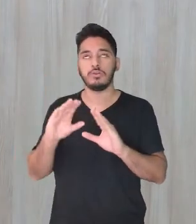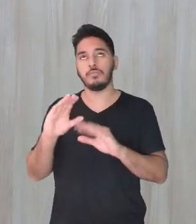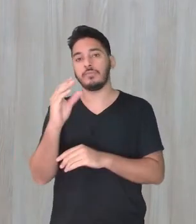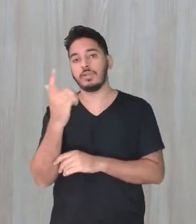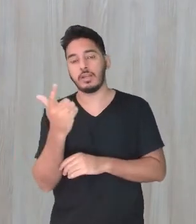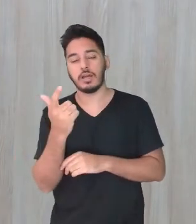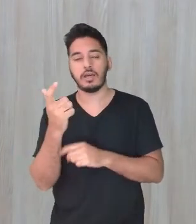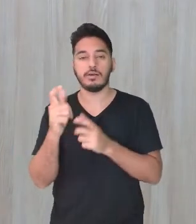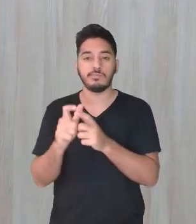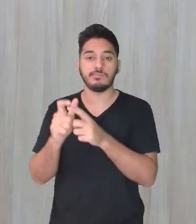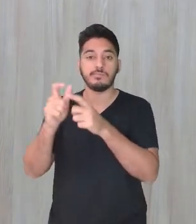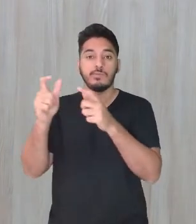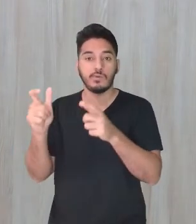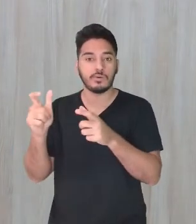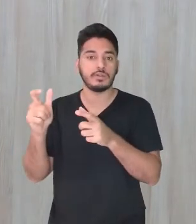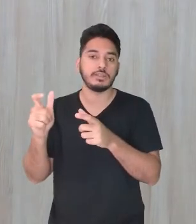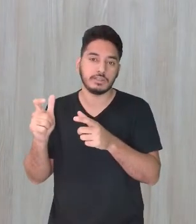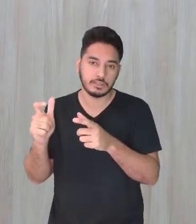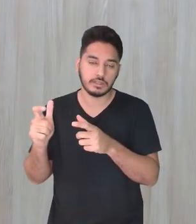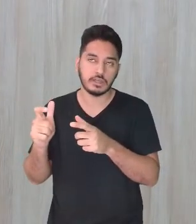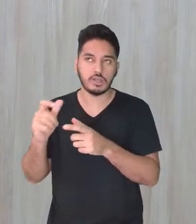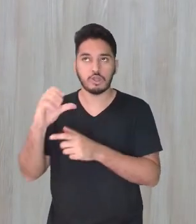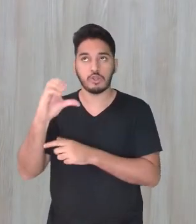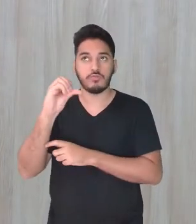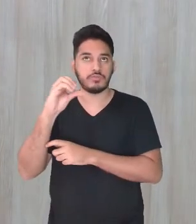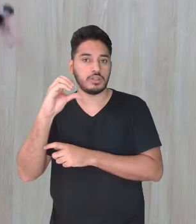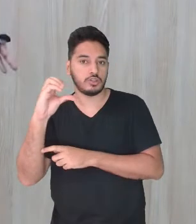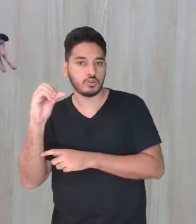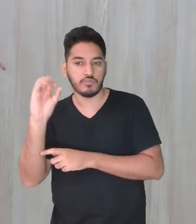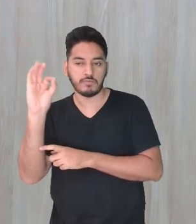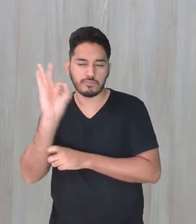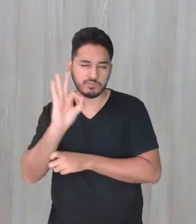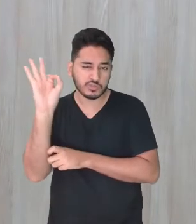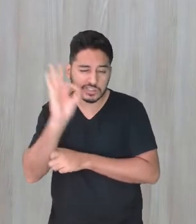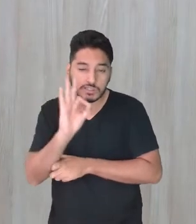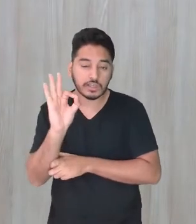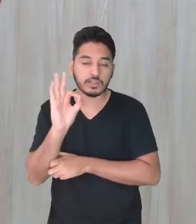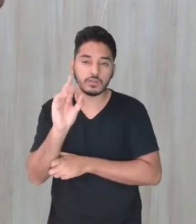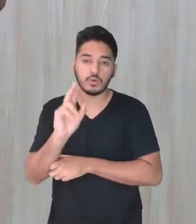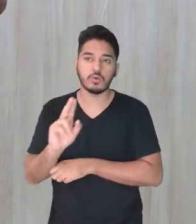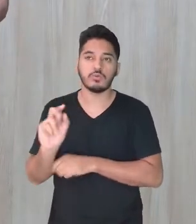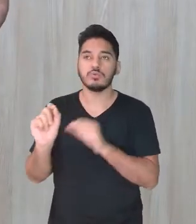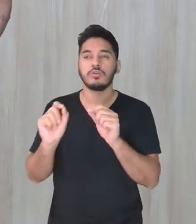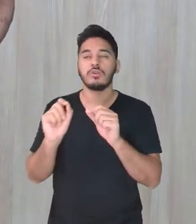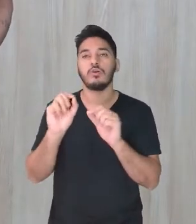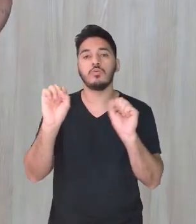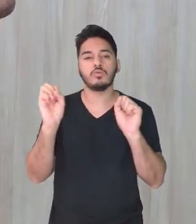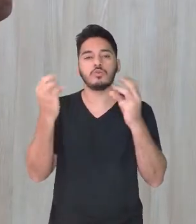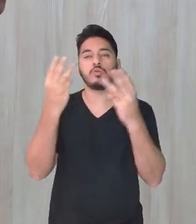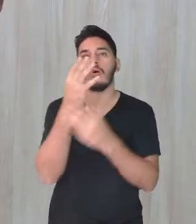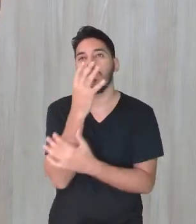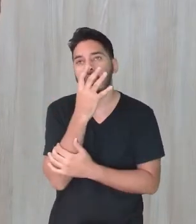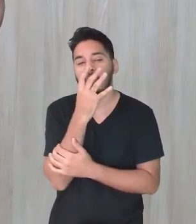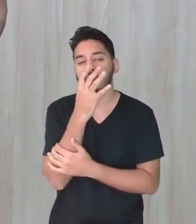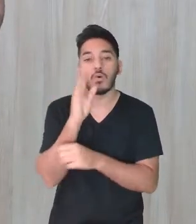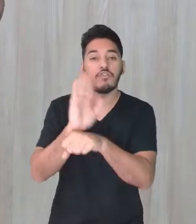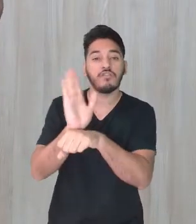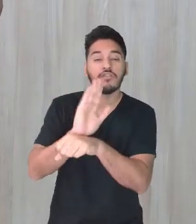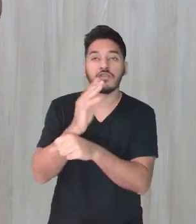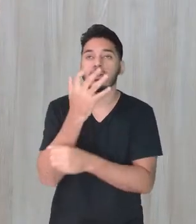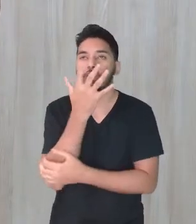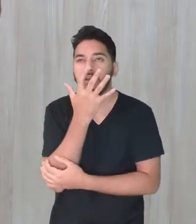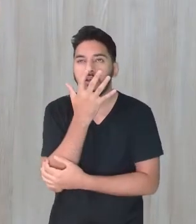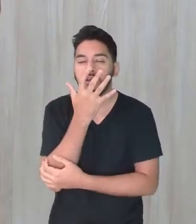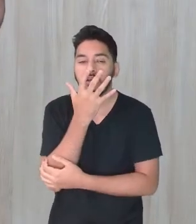na maioria das vezes, né, 99% das vezes, que você for assistir um espetáculo, que você vê um vídeo, que